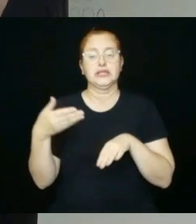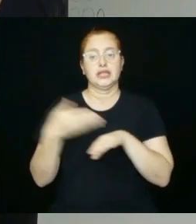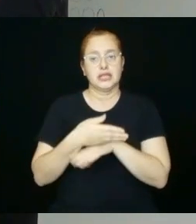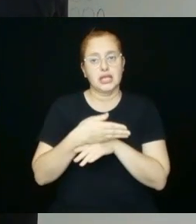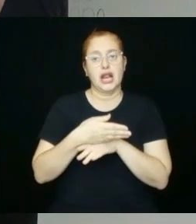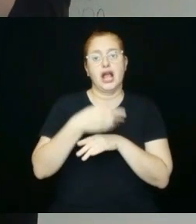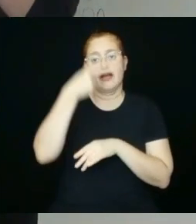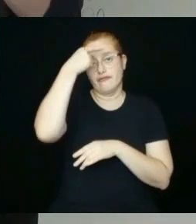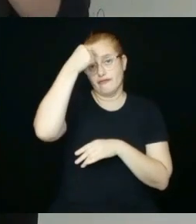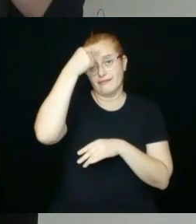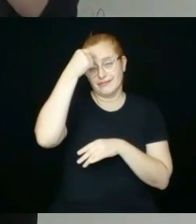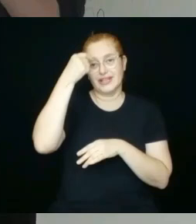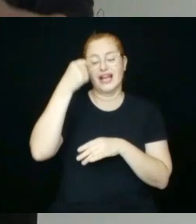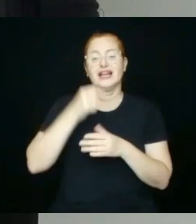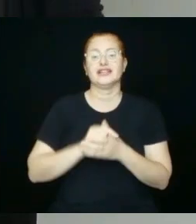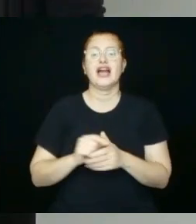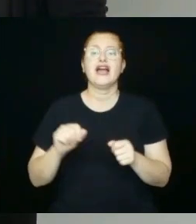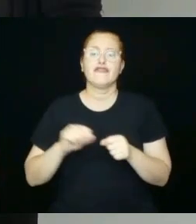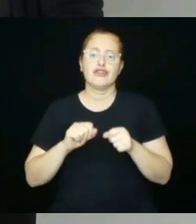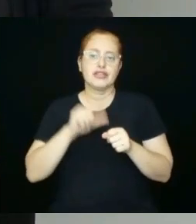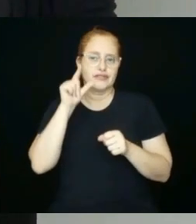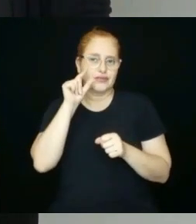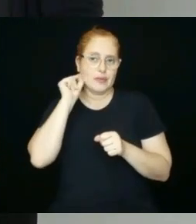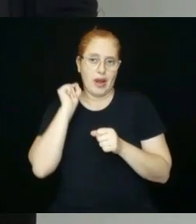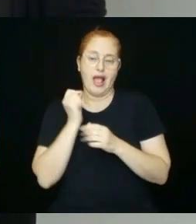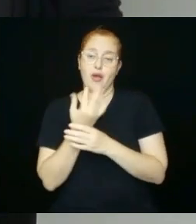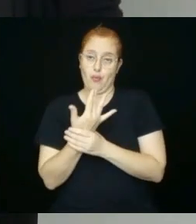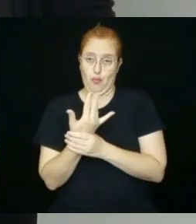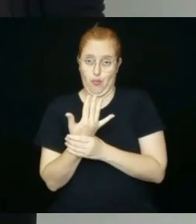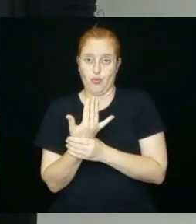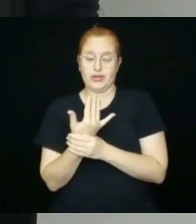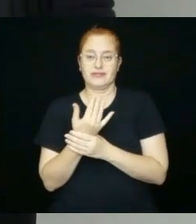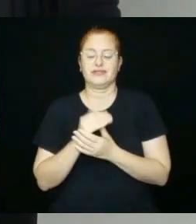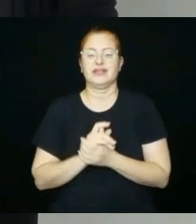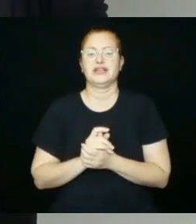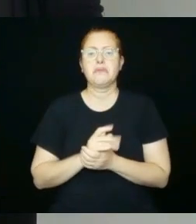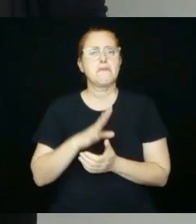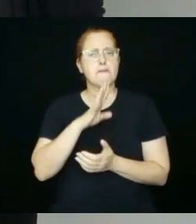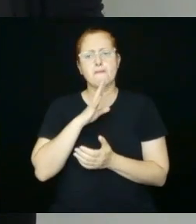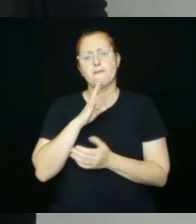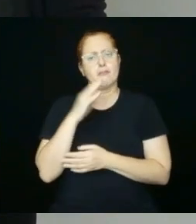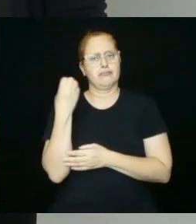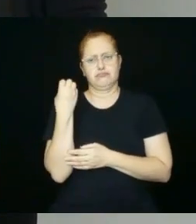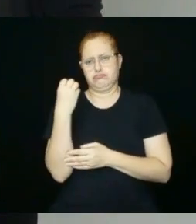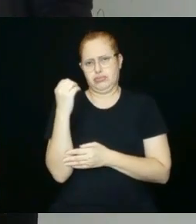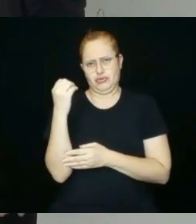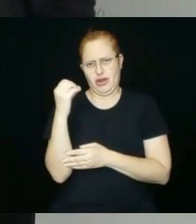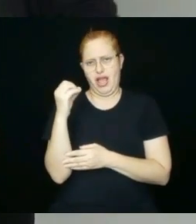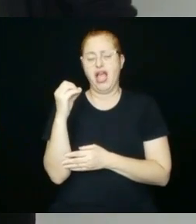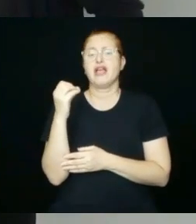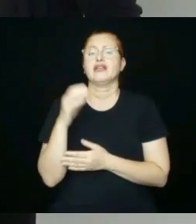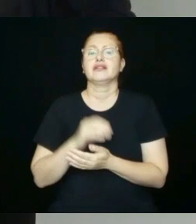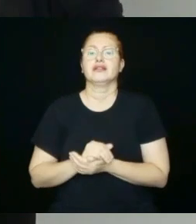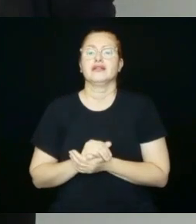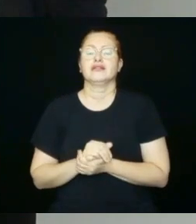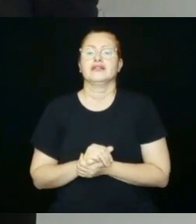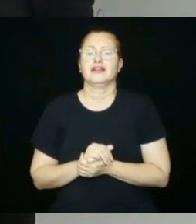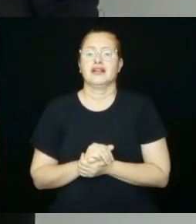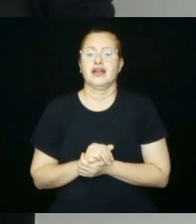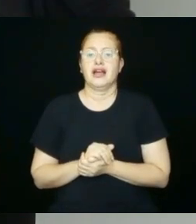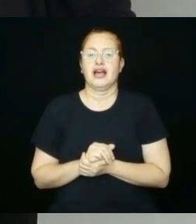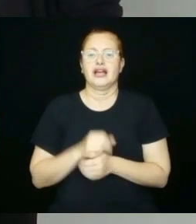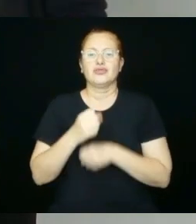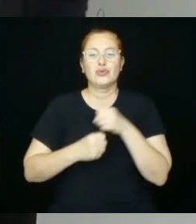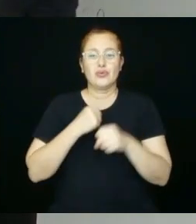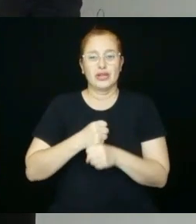numa universidade. Acabei prestando o vestibular aqui para a URGS. Ainda não conhecia Porto Alegre, vim fazer